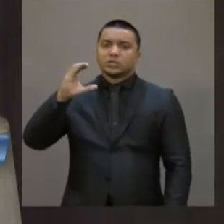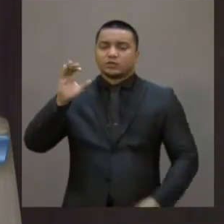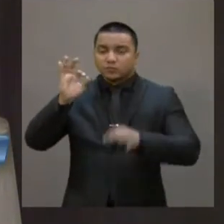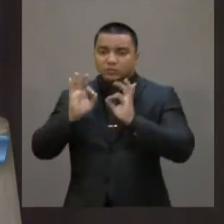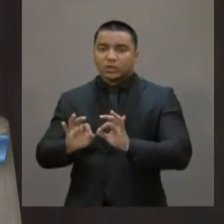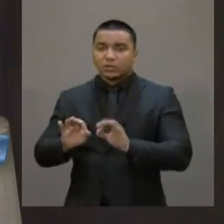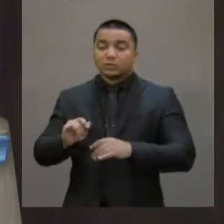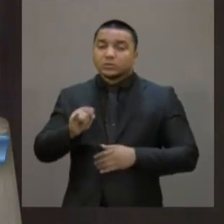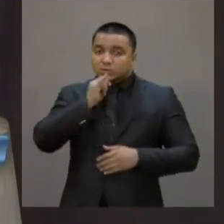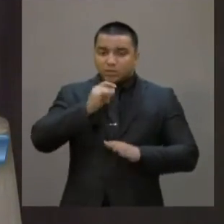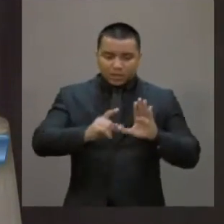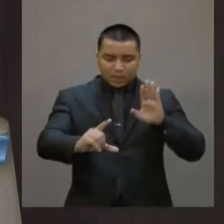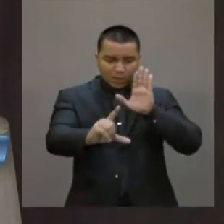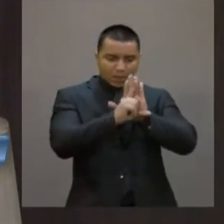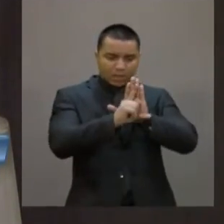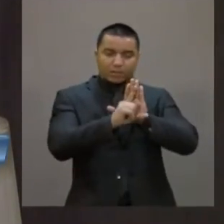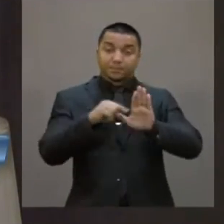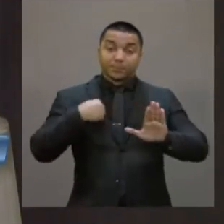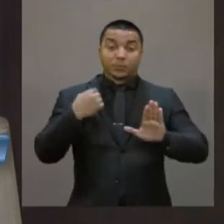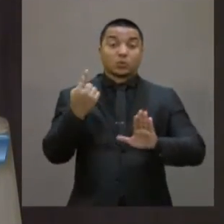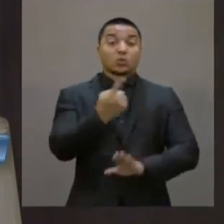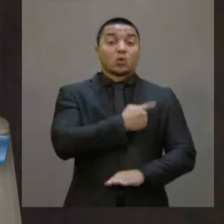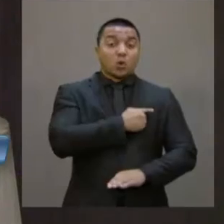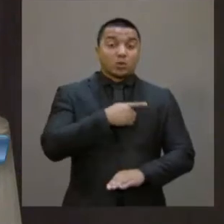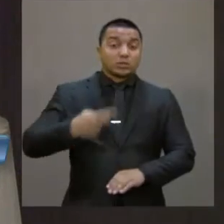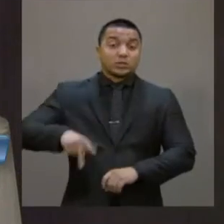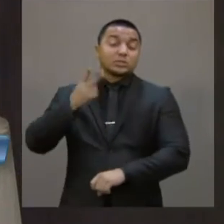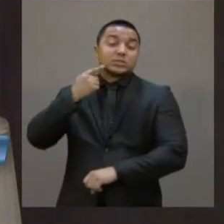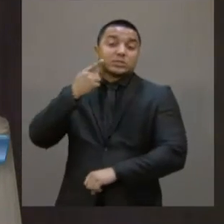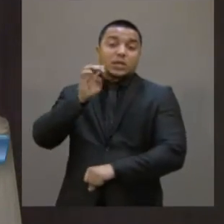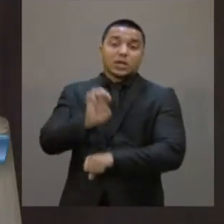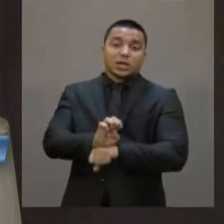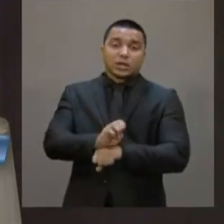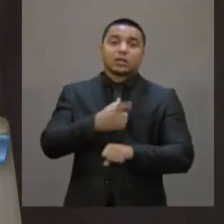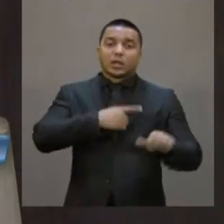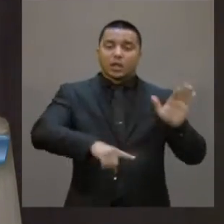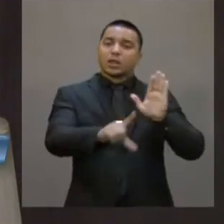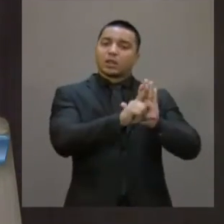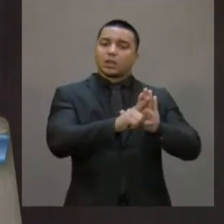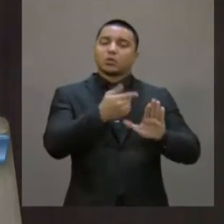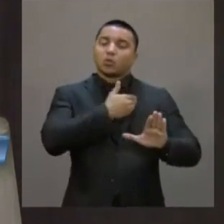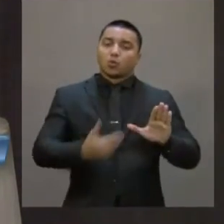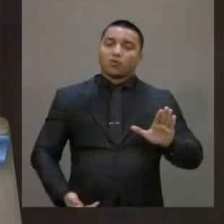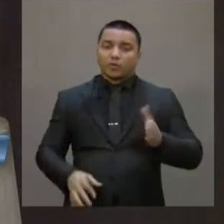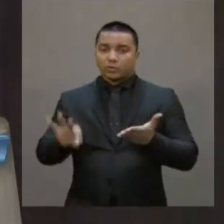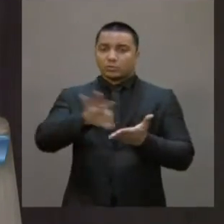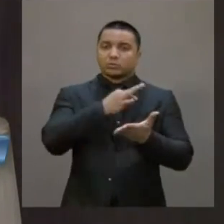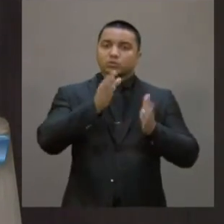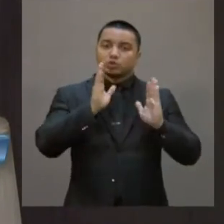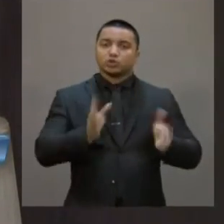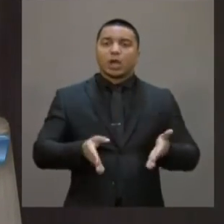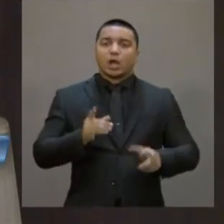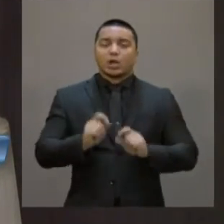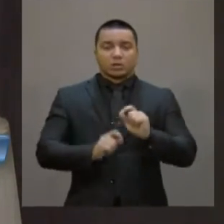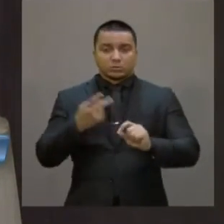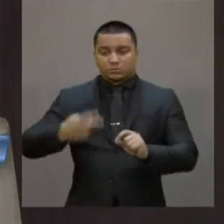nossa lei, que não é só minha, é do Estado do Ceará, ela foi sancionada pelo governador Camilo Santana,